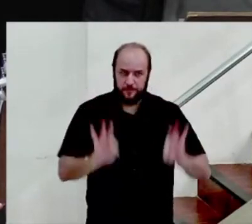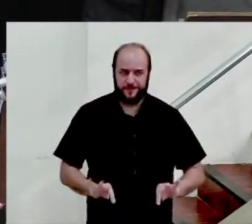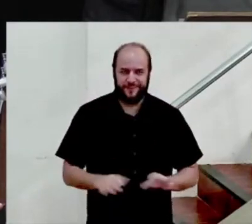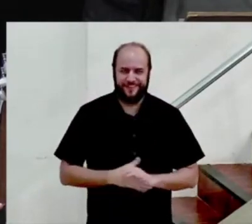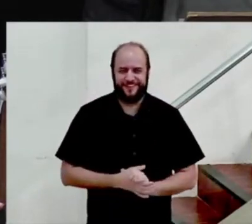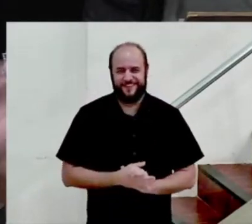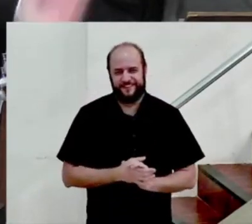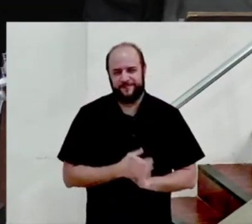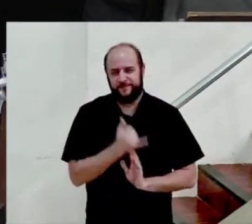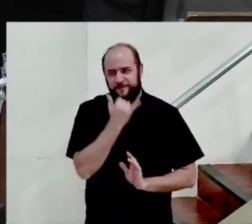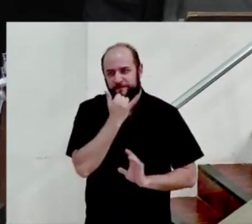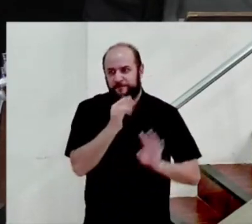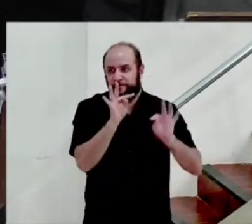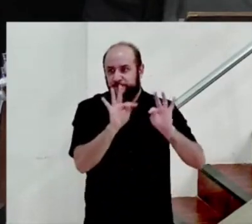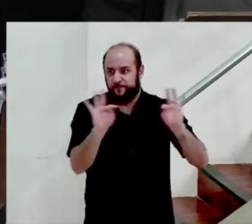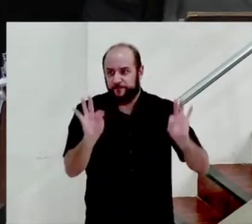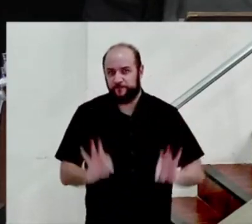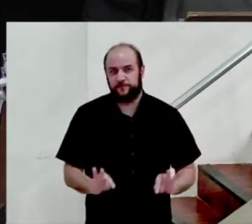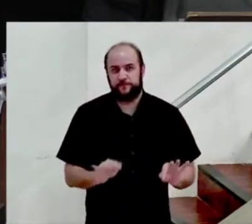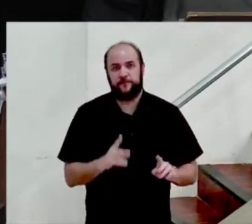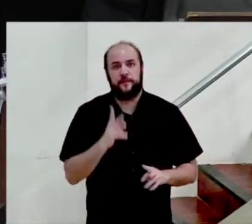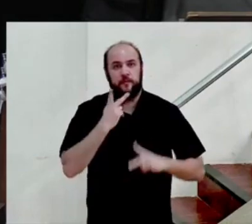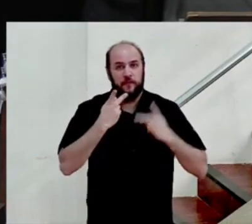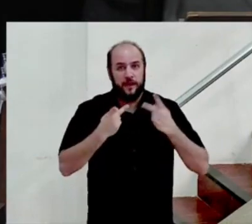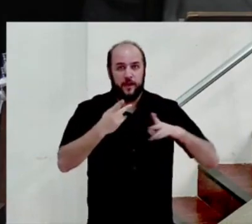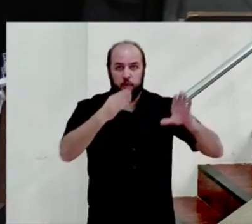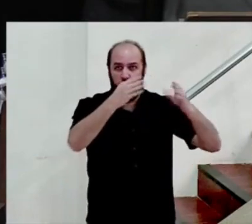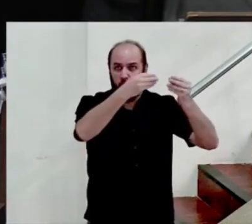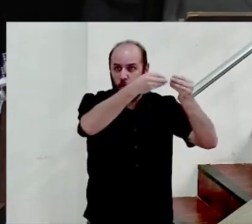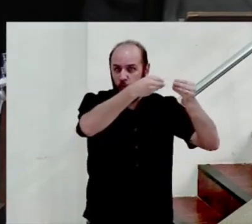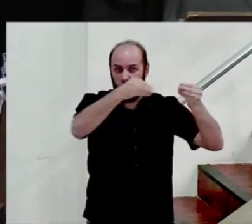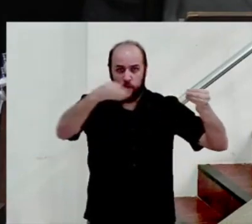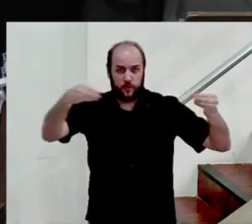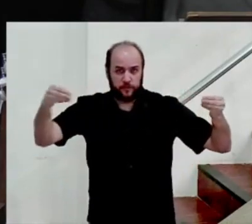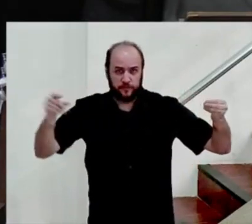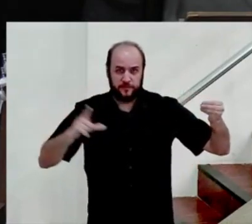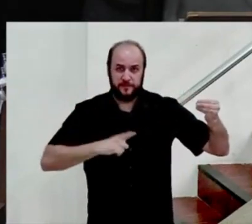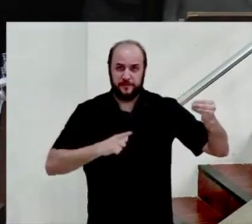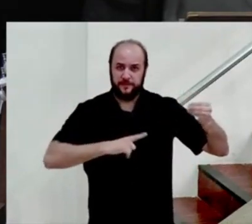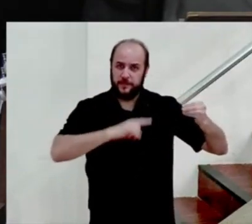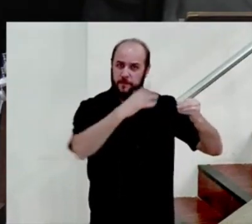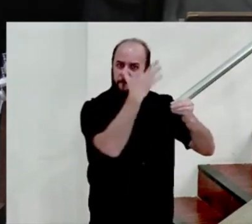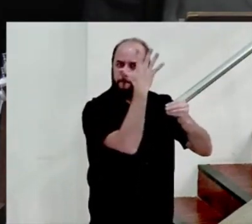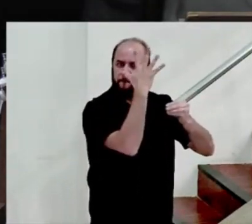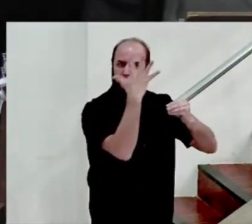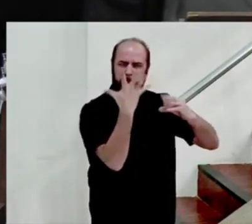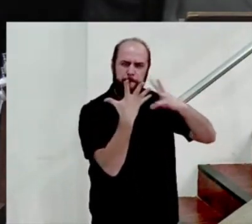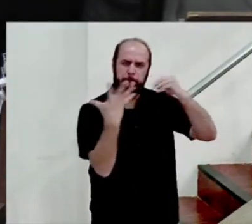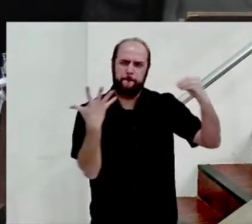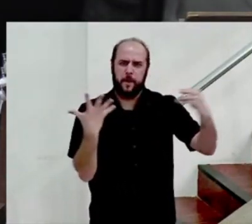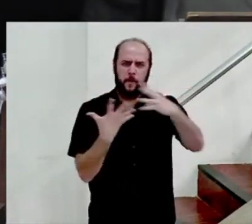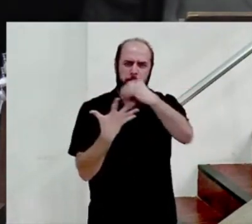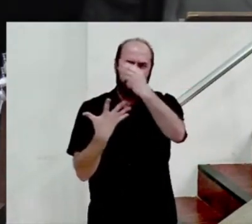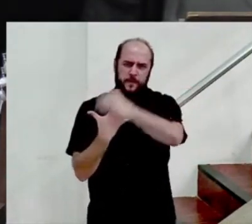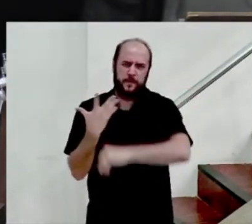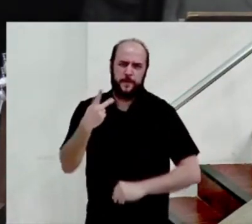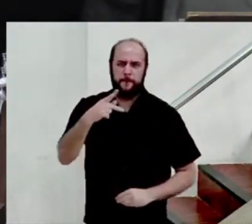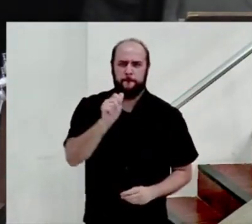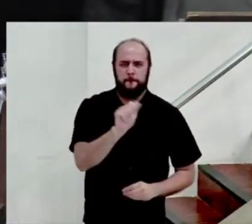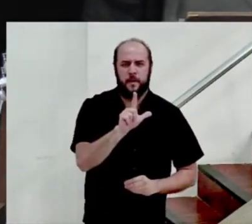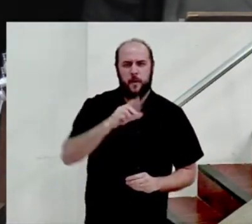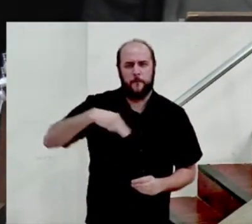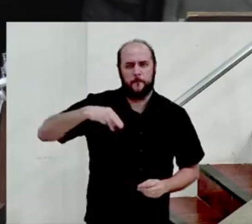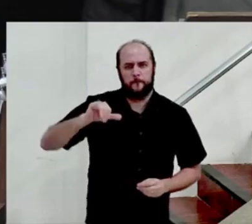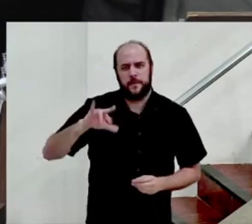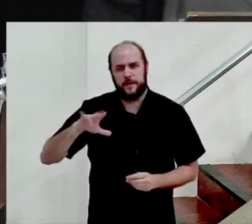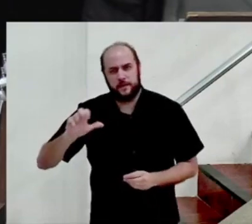interessantes é que em suas cortinas haveriam palmeiras esculpidas. Haveriam árvores também que teriam em